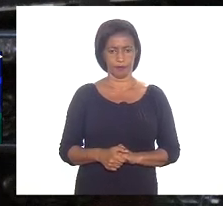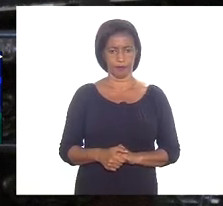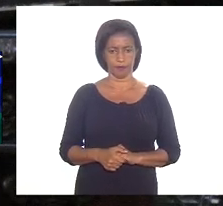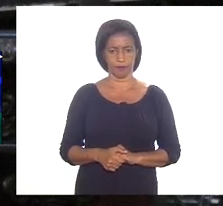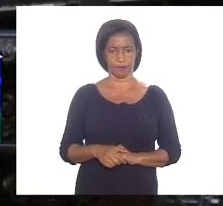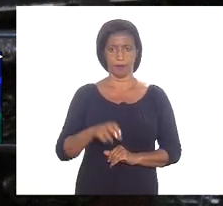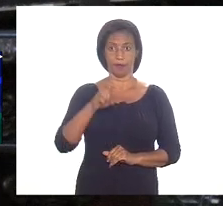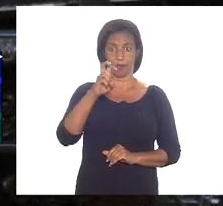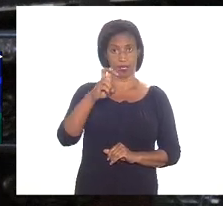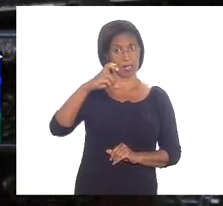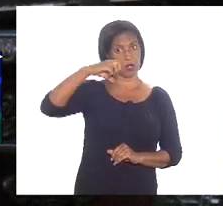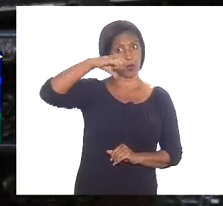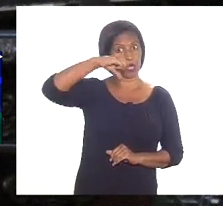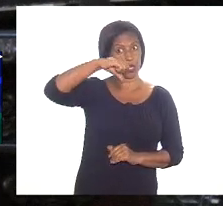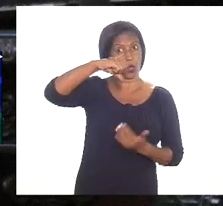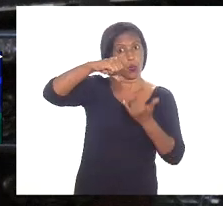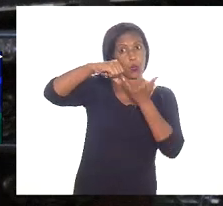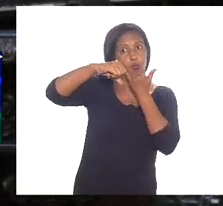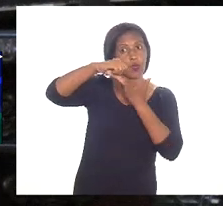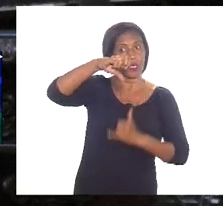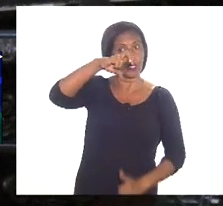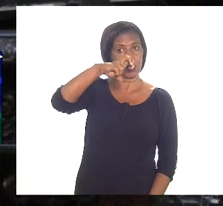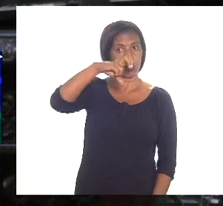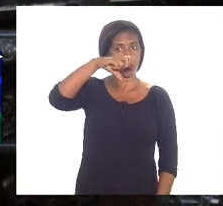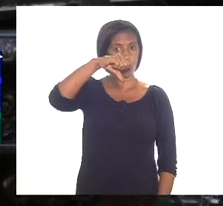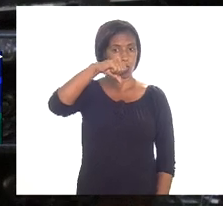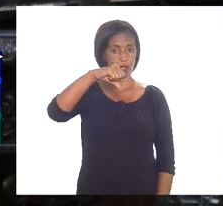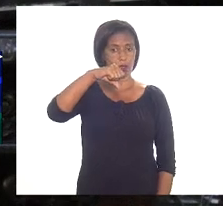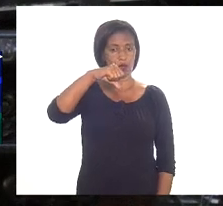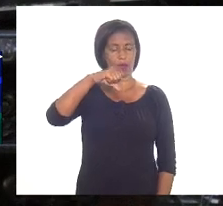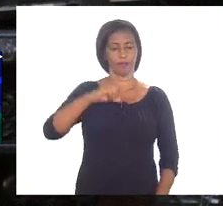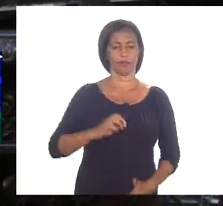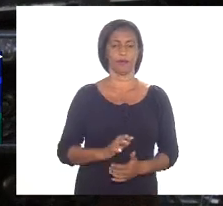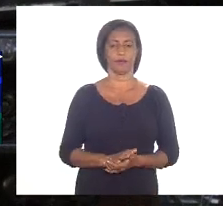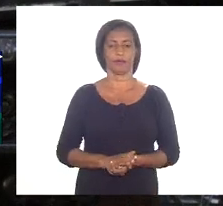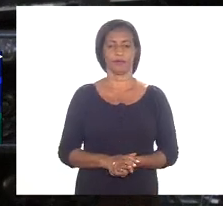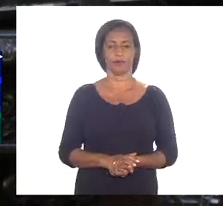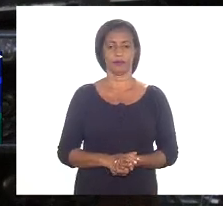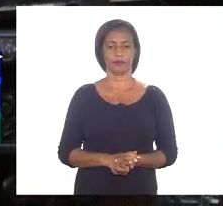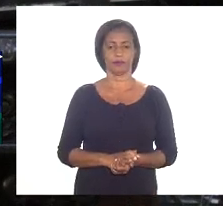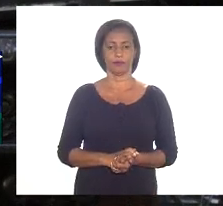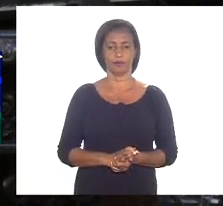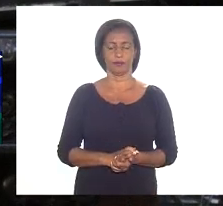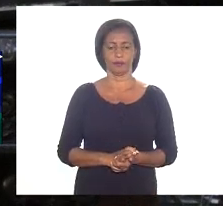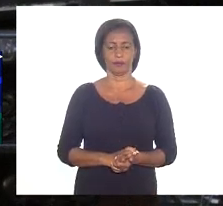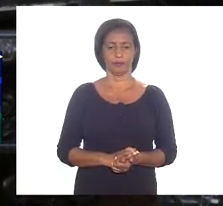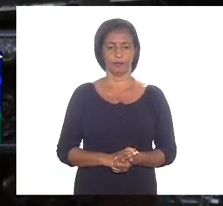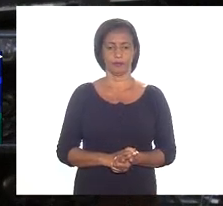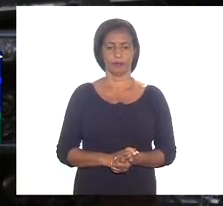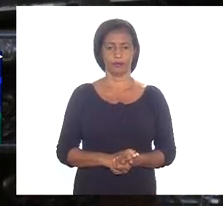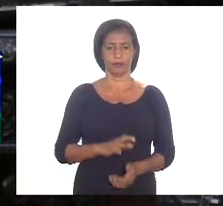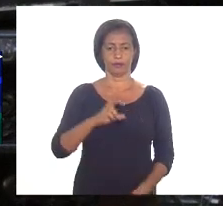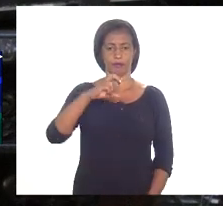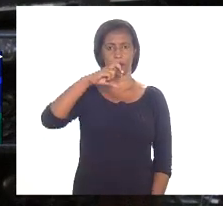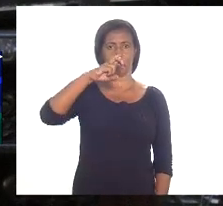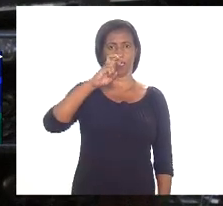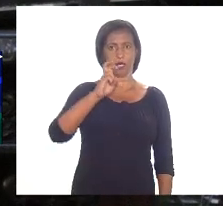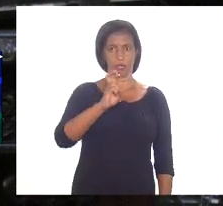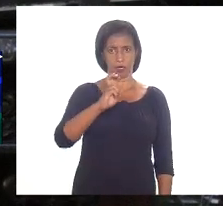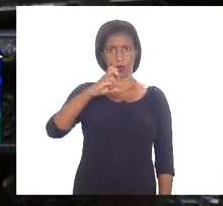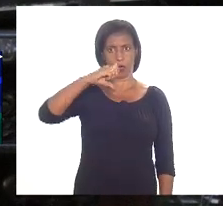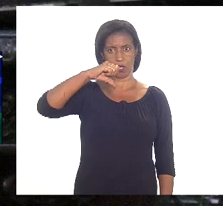o 59/59 parlamentares estão Tem que atualizar o painel e cinquenta e nove